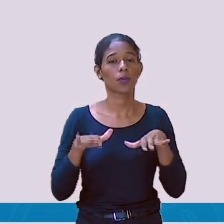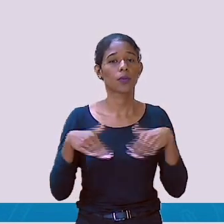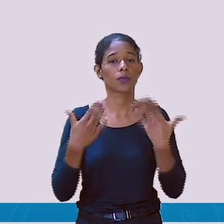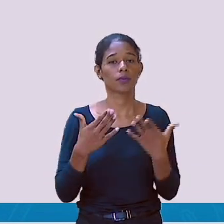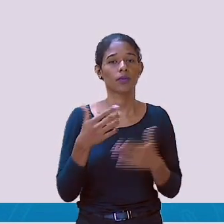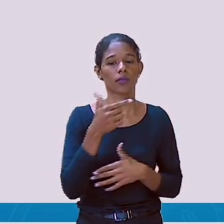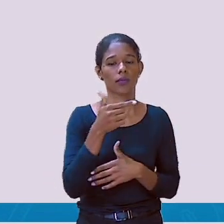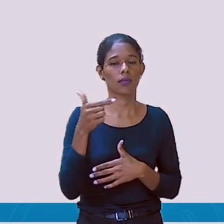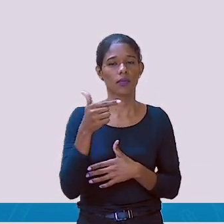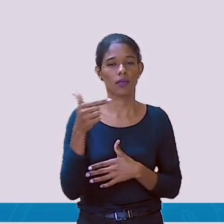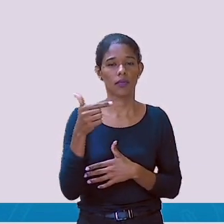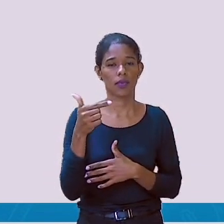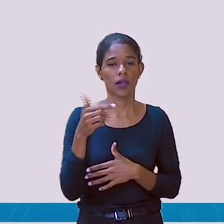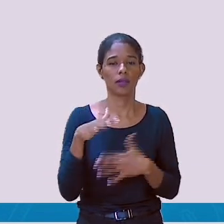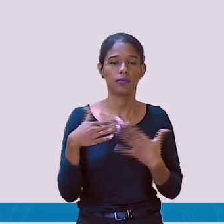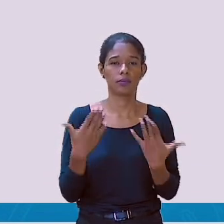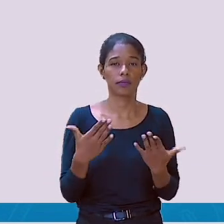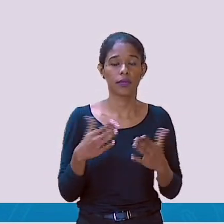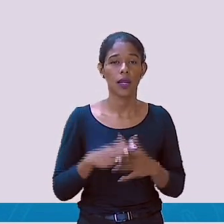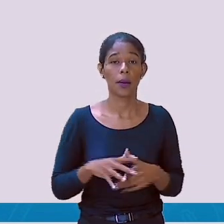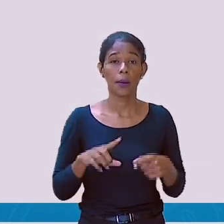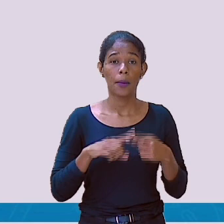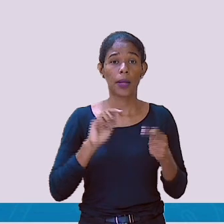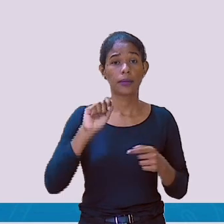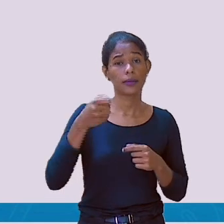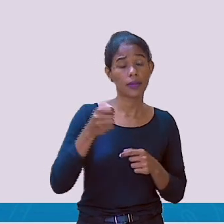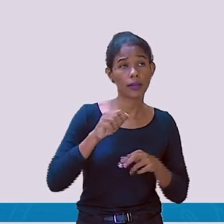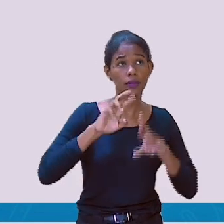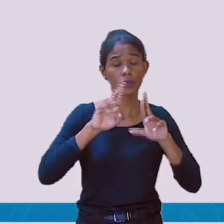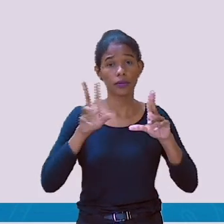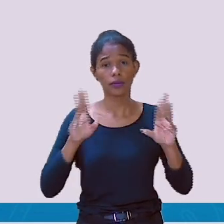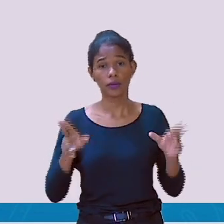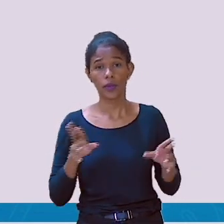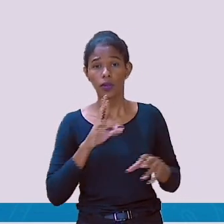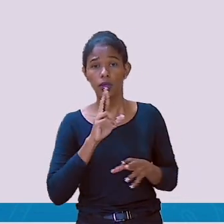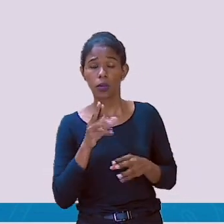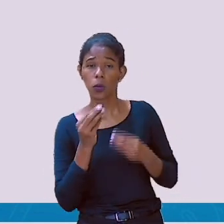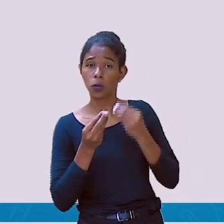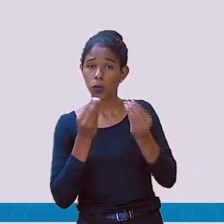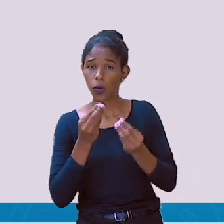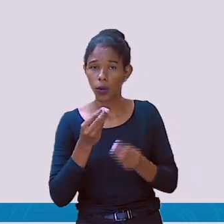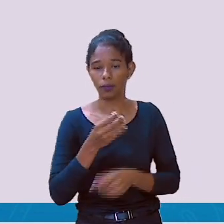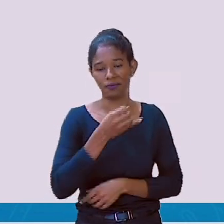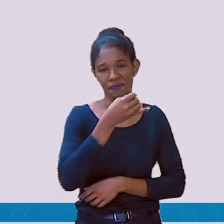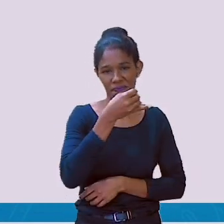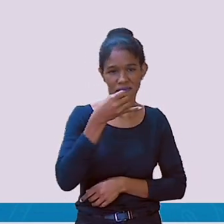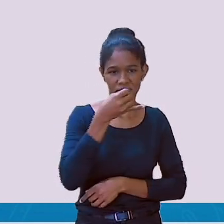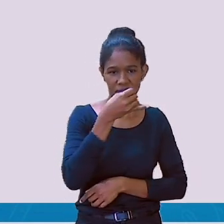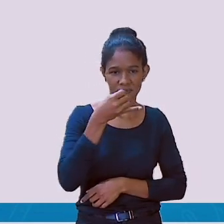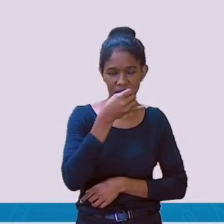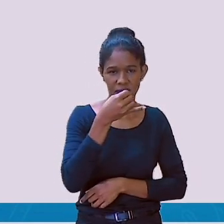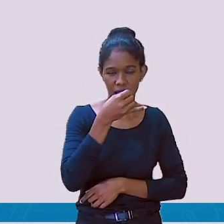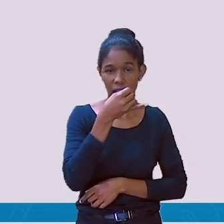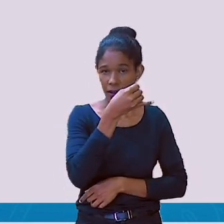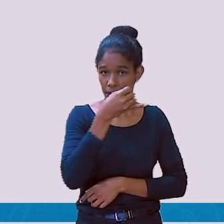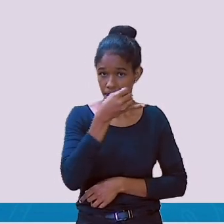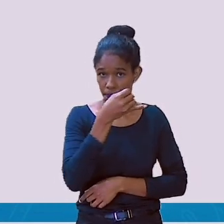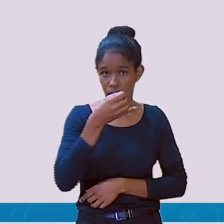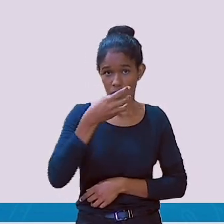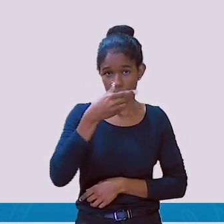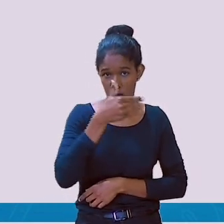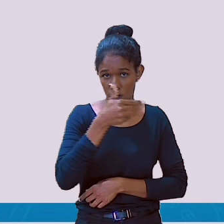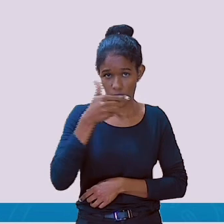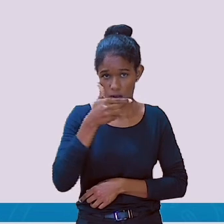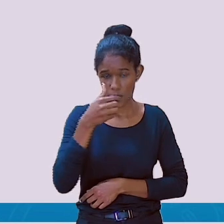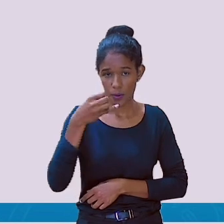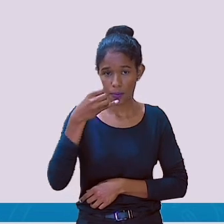sinal vai ser negativo, porque os sinais são diferentes. Aí eu tenho aqui, ó, 22 menos